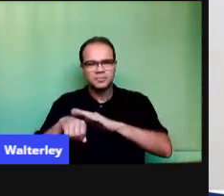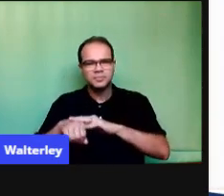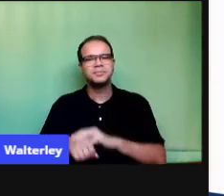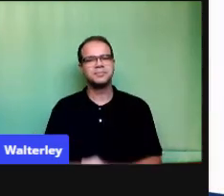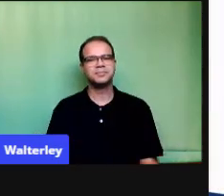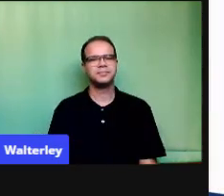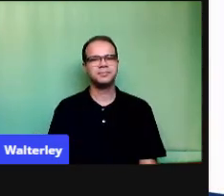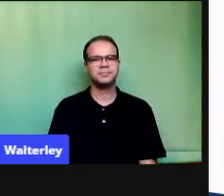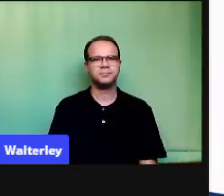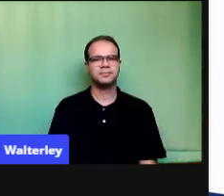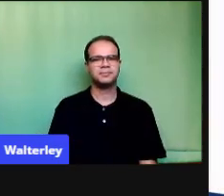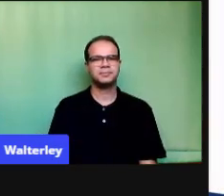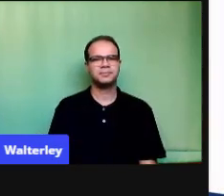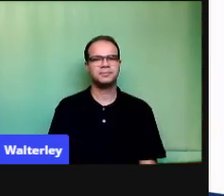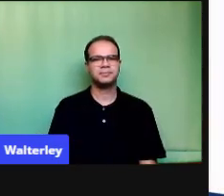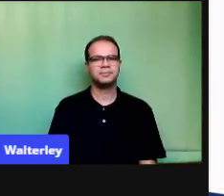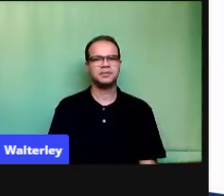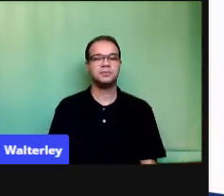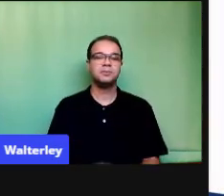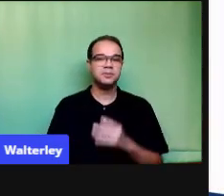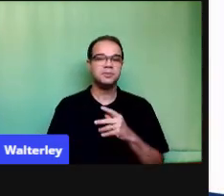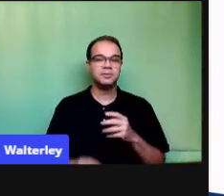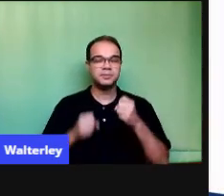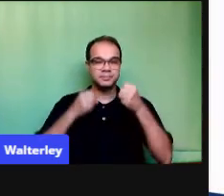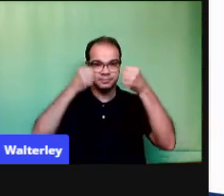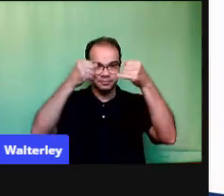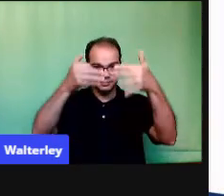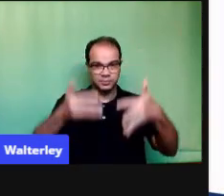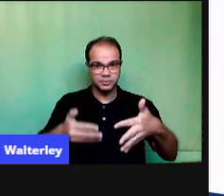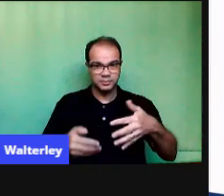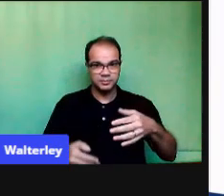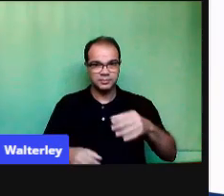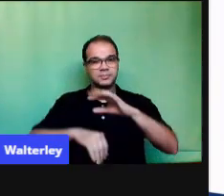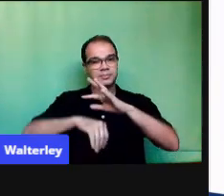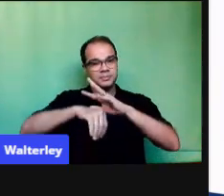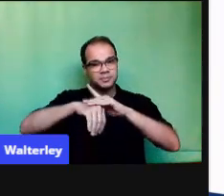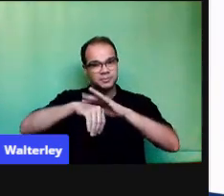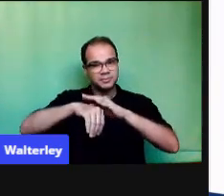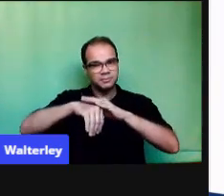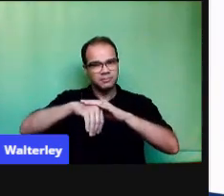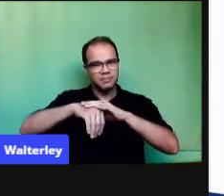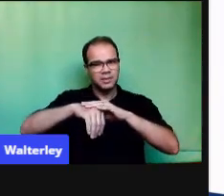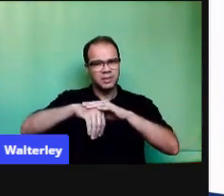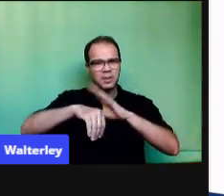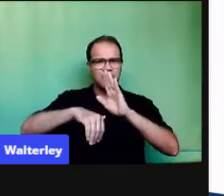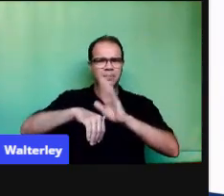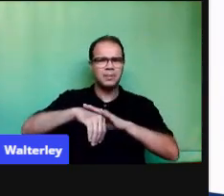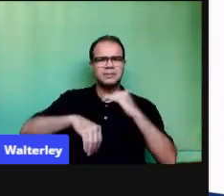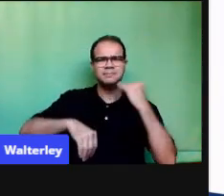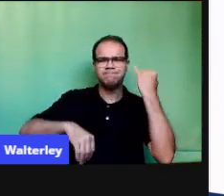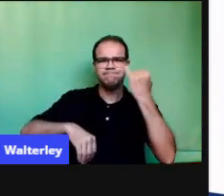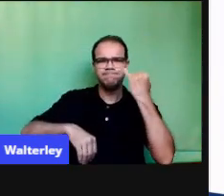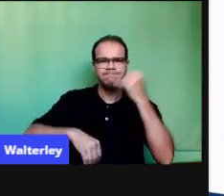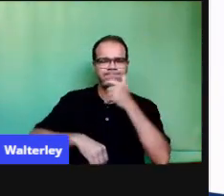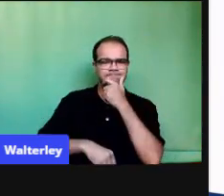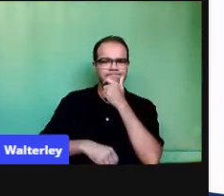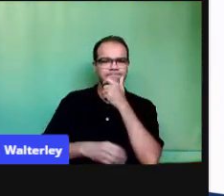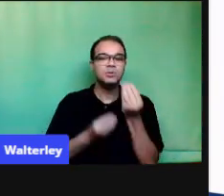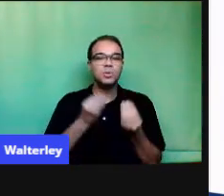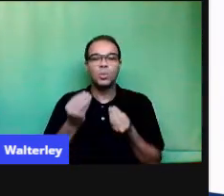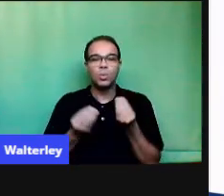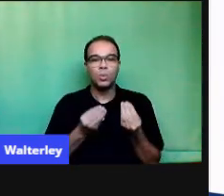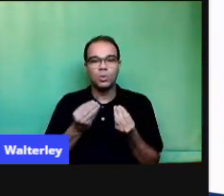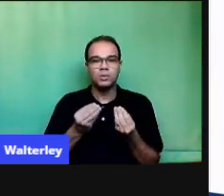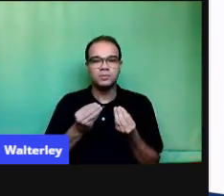favor. Quando nós falamos, então, dessas doenças, talvez uma das mais preocupantes, né, o grupo mais importante para a gente, mais relevante, sejam